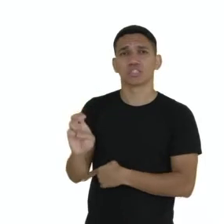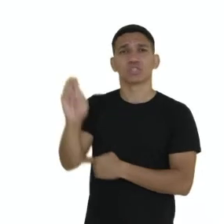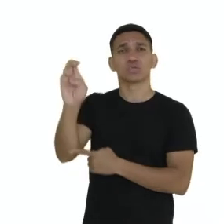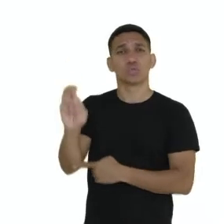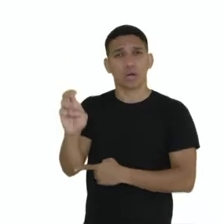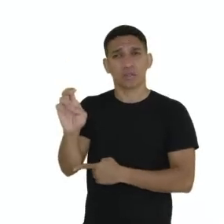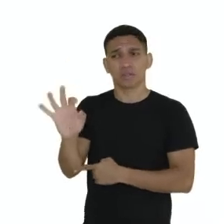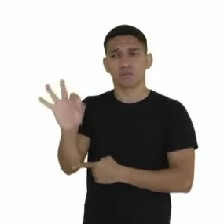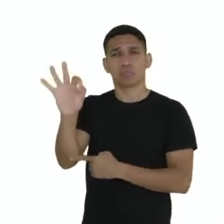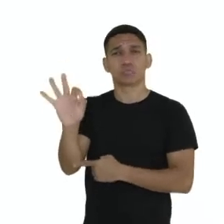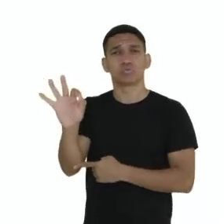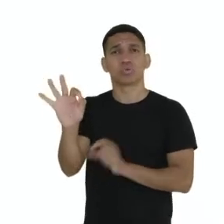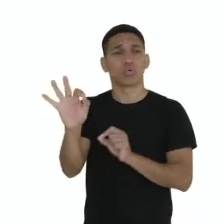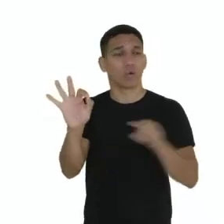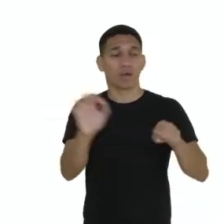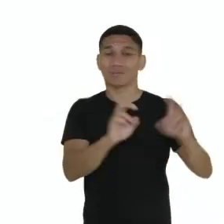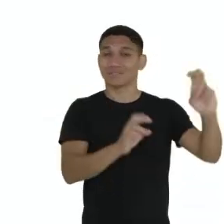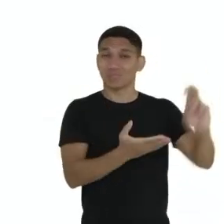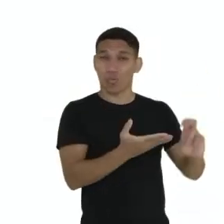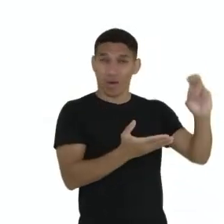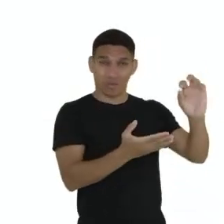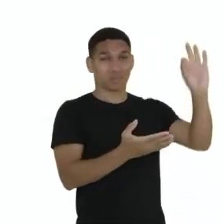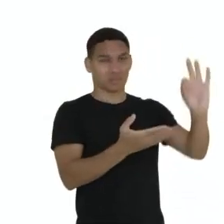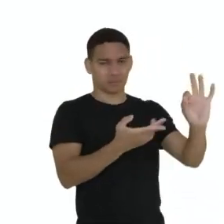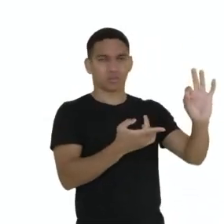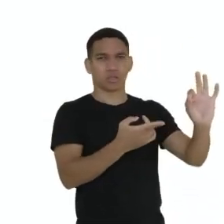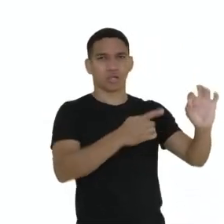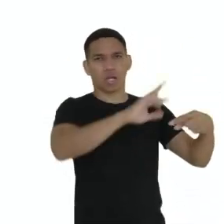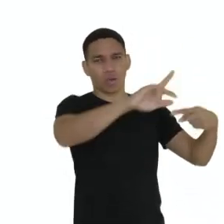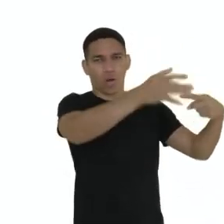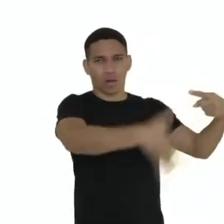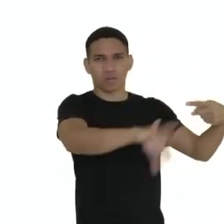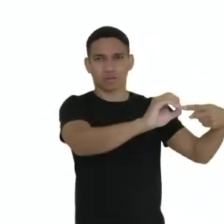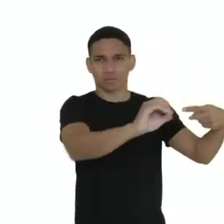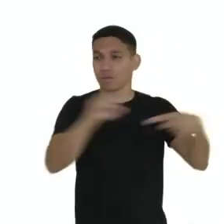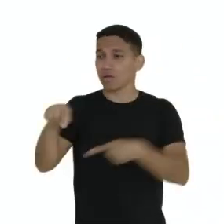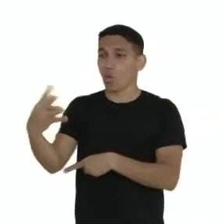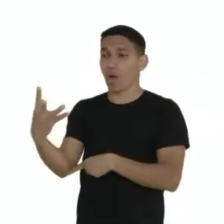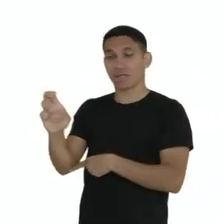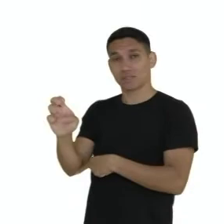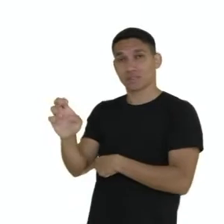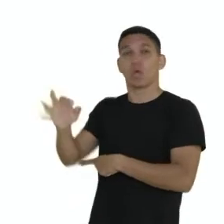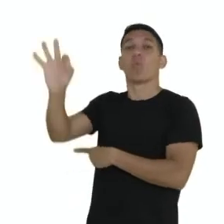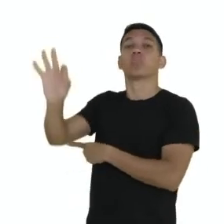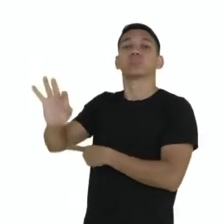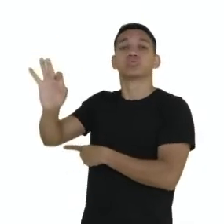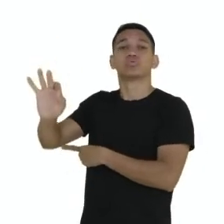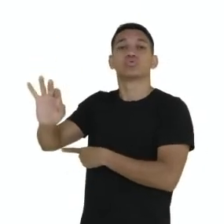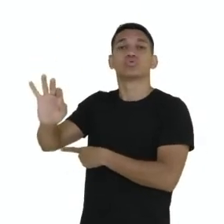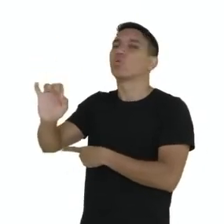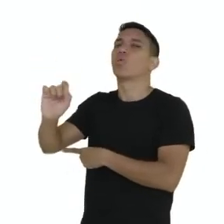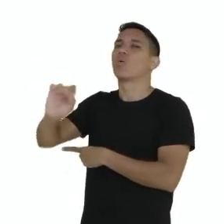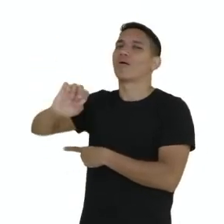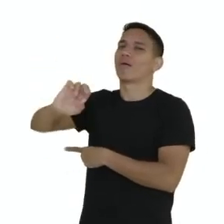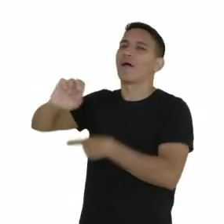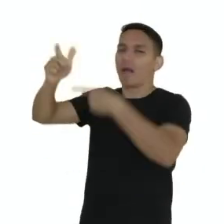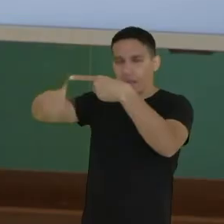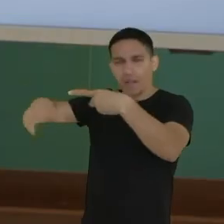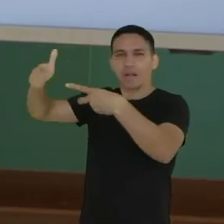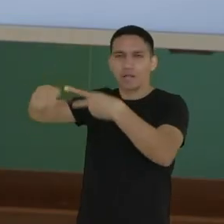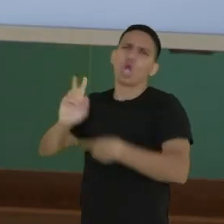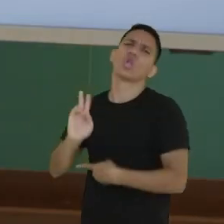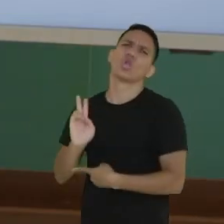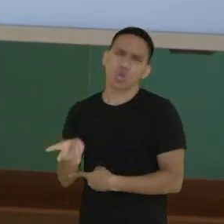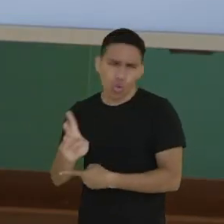55% de energias não renováveis e 45% de energias renováveis, ou seja, nós ainda dependemos bastante de